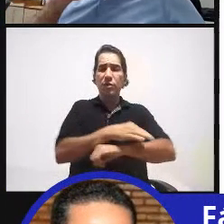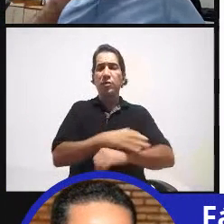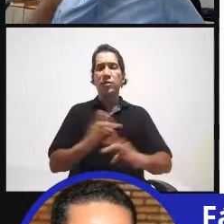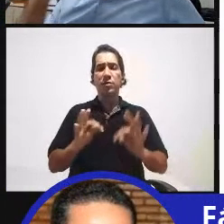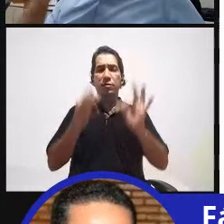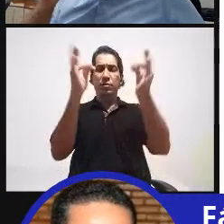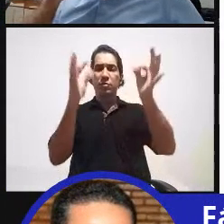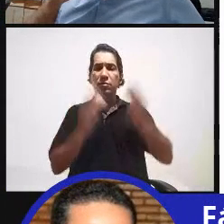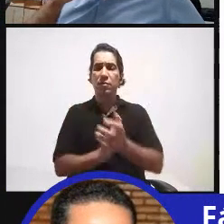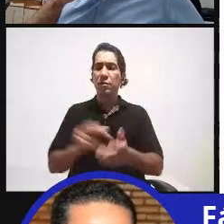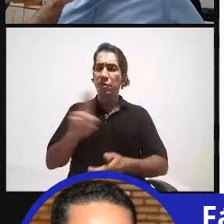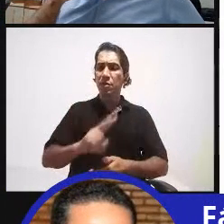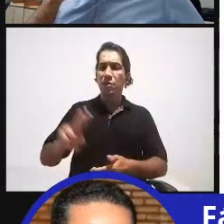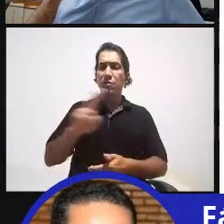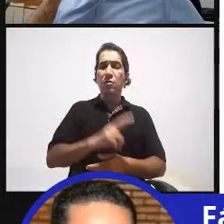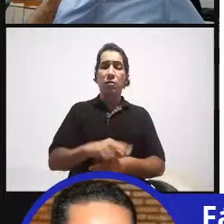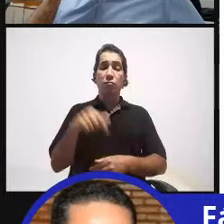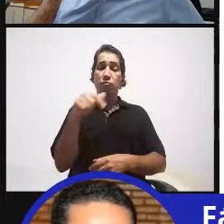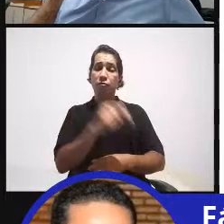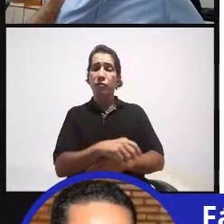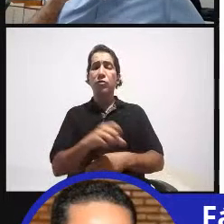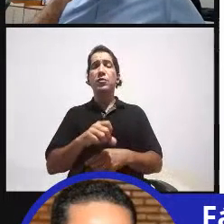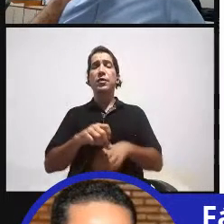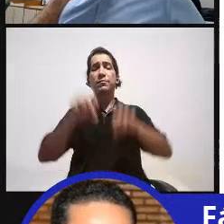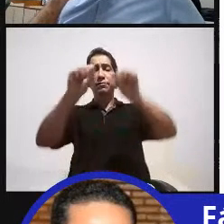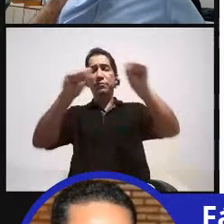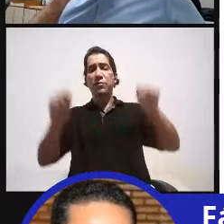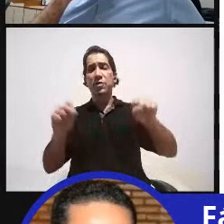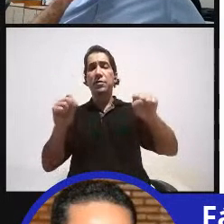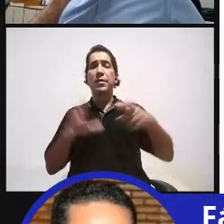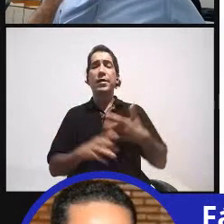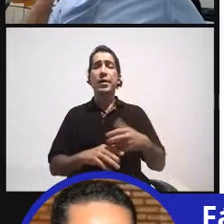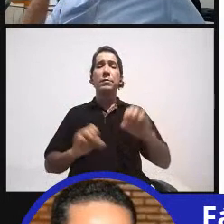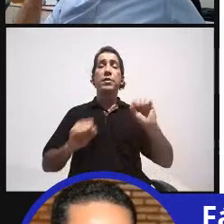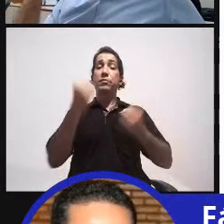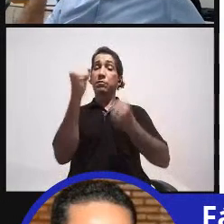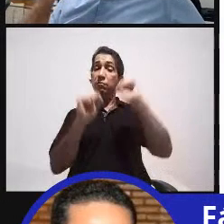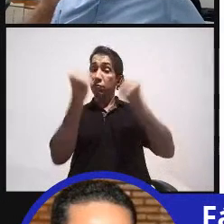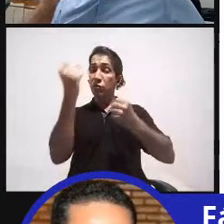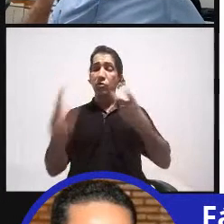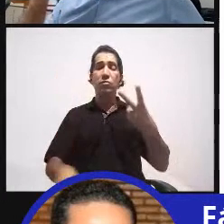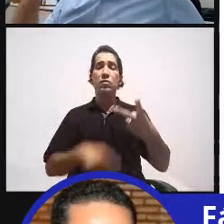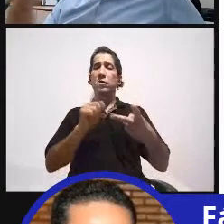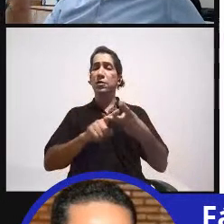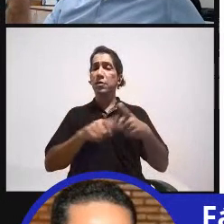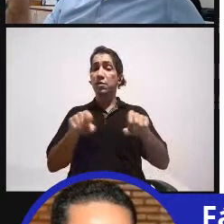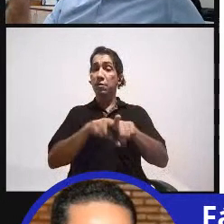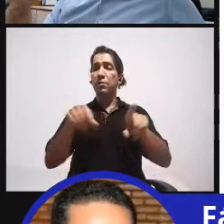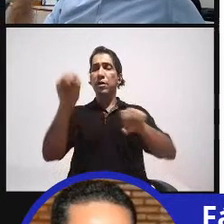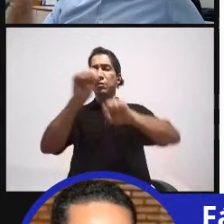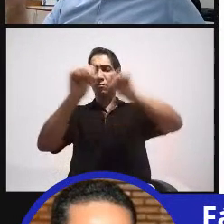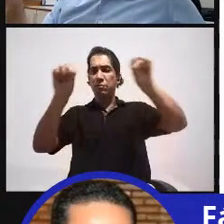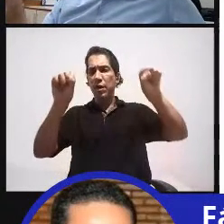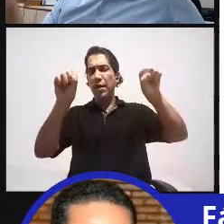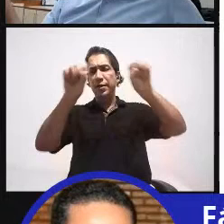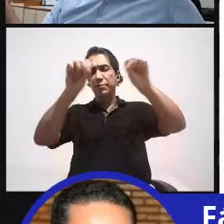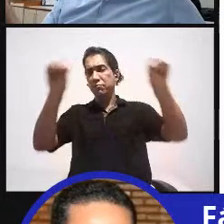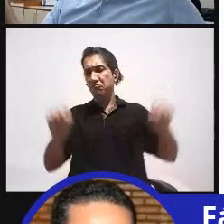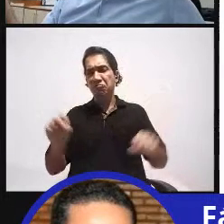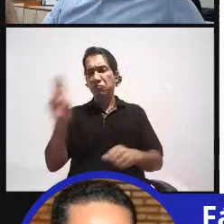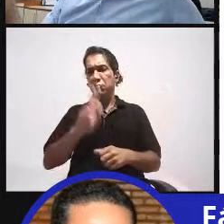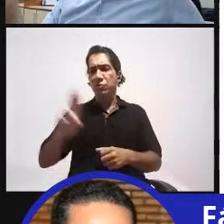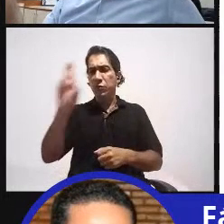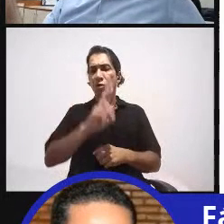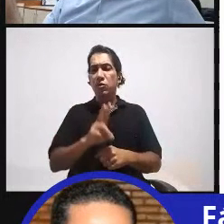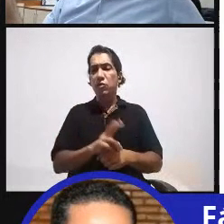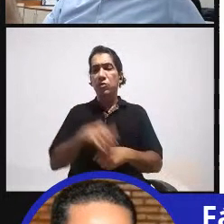na indústria, mas também estamos aplicando isso no campo, né, que são algumas questões, alguns riscos que a gente